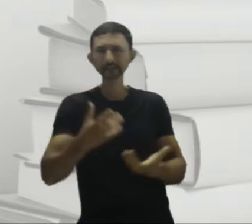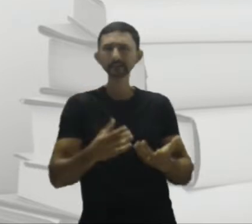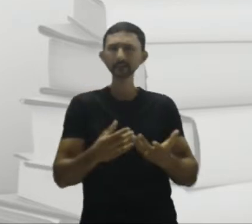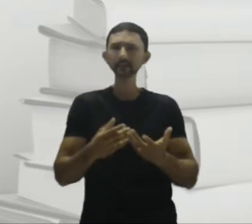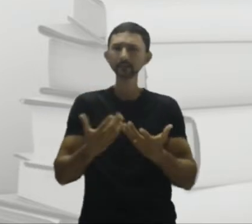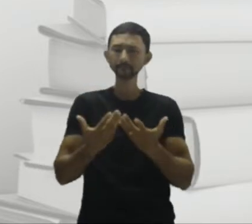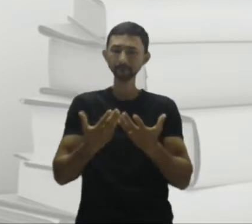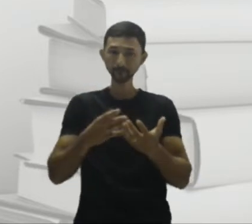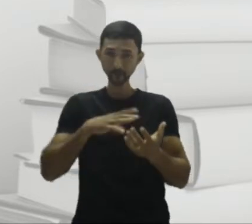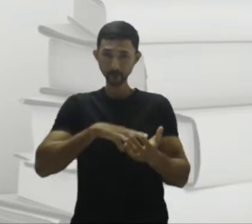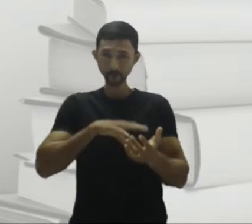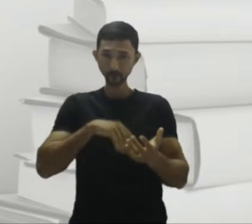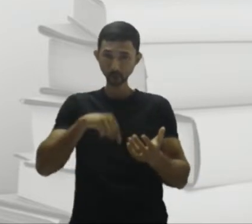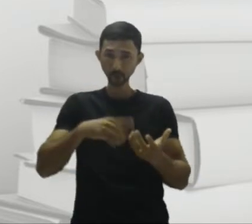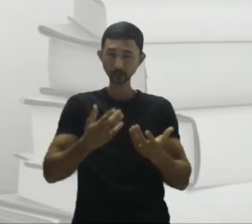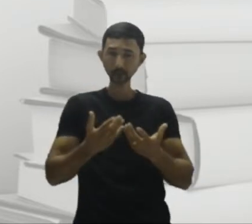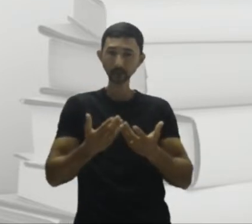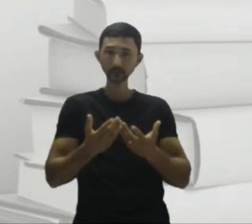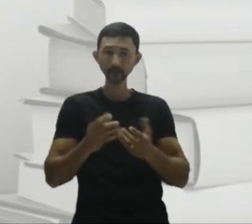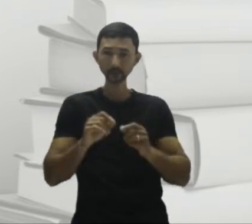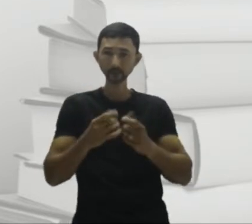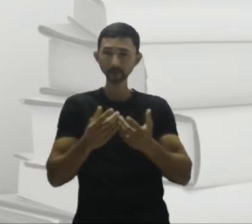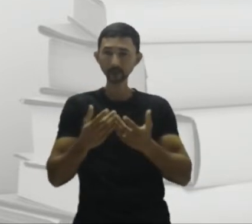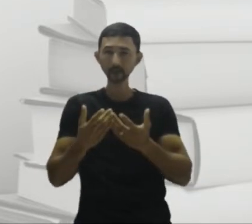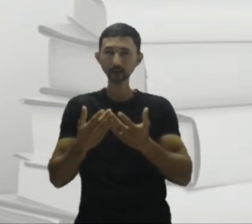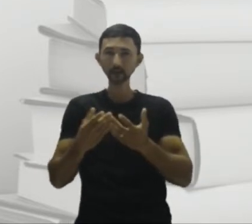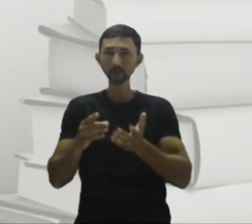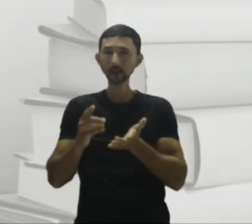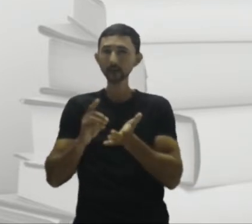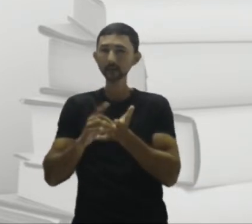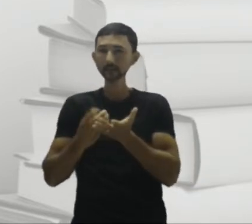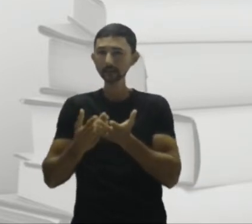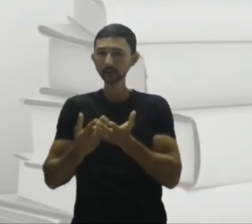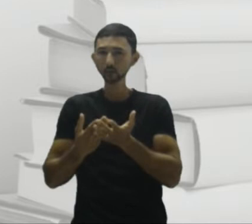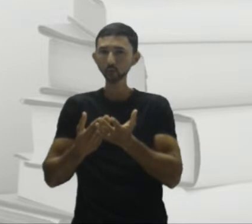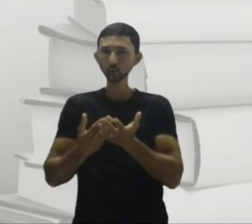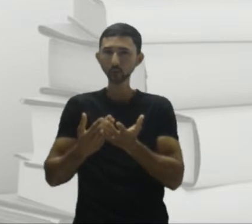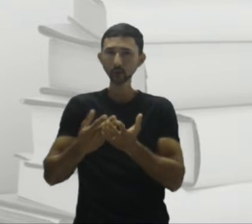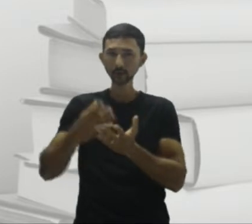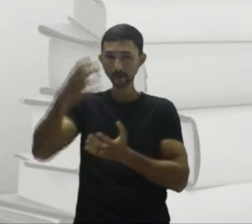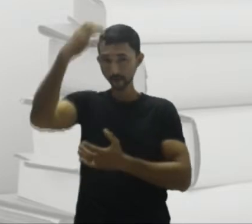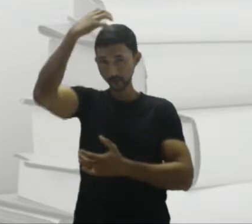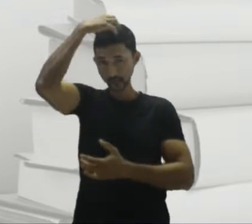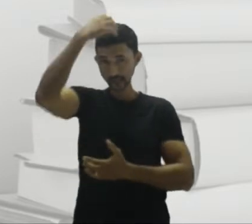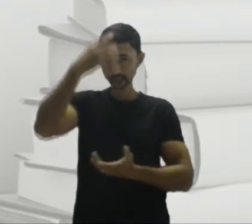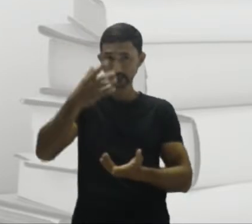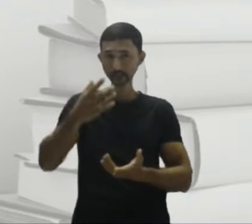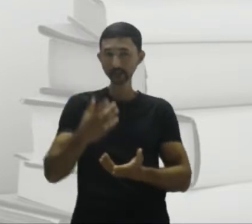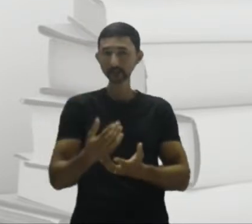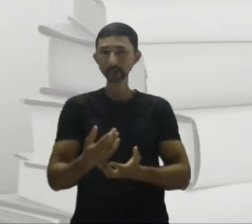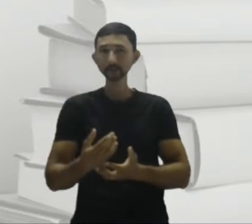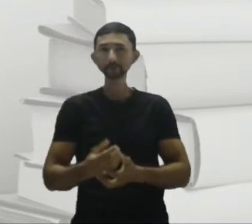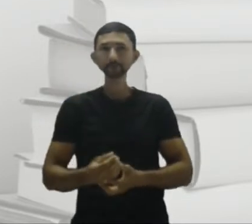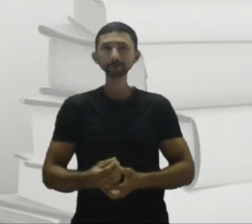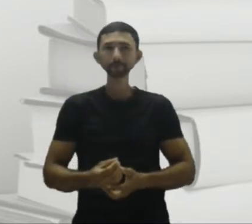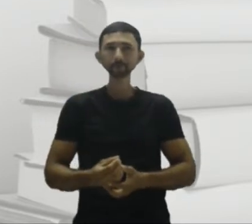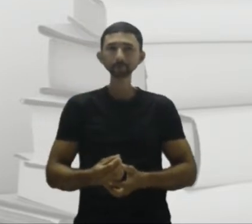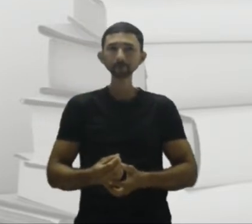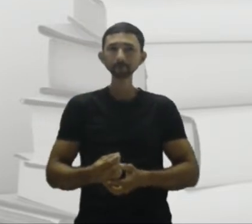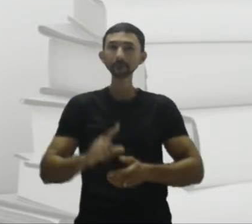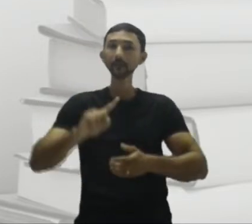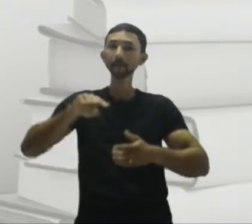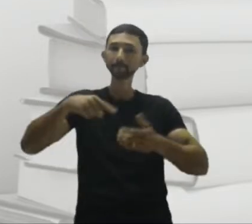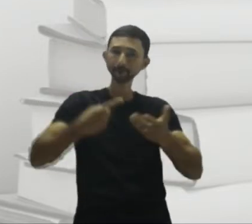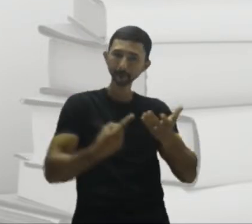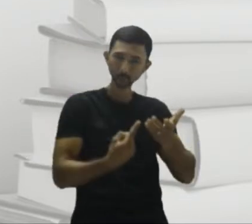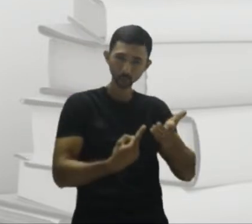língua portuguesa, nós temos uma dedicatória ao rei Dom Sebastião. Vem, então, a narração em